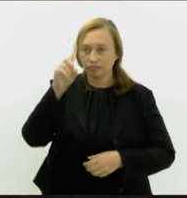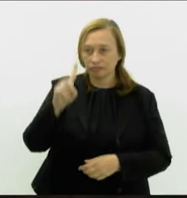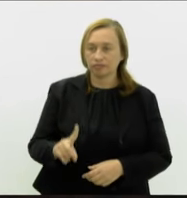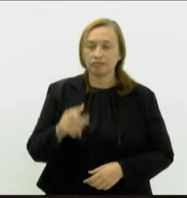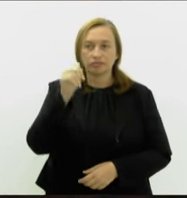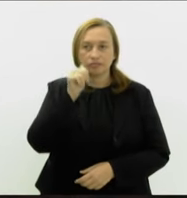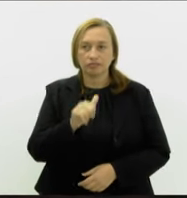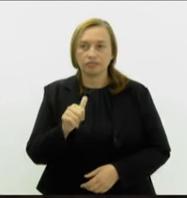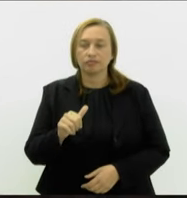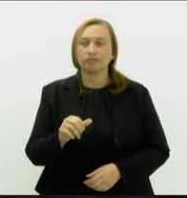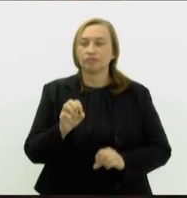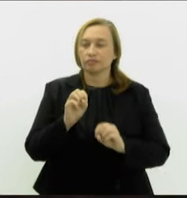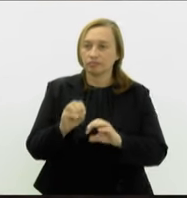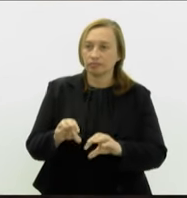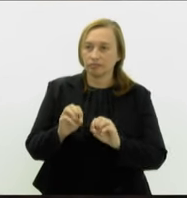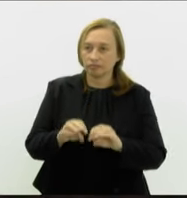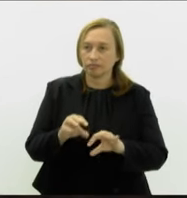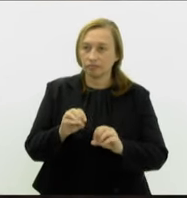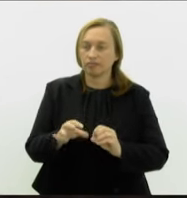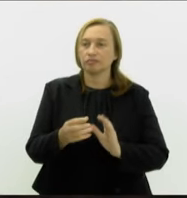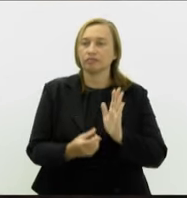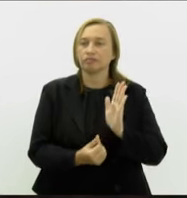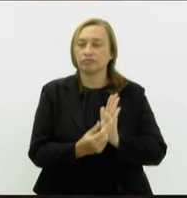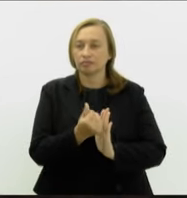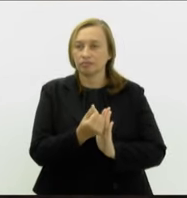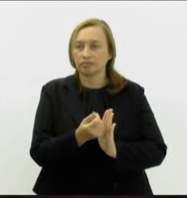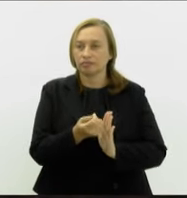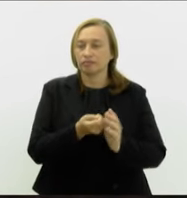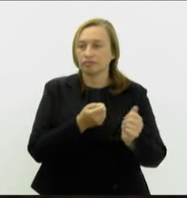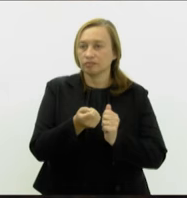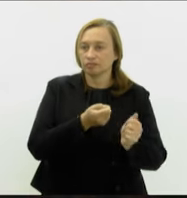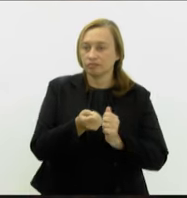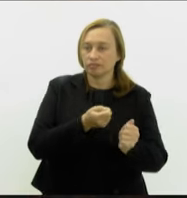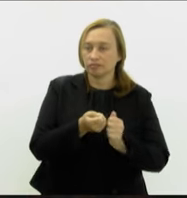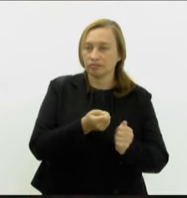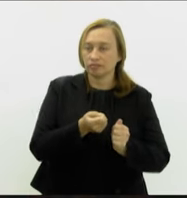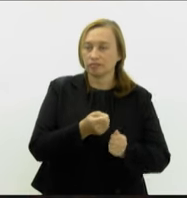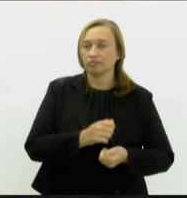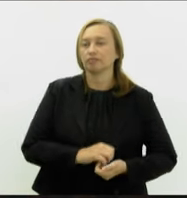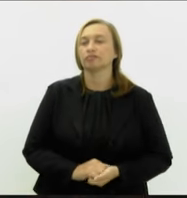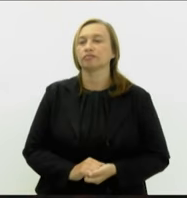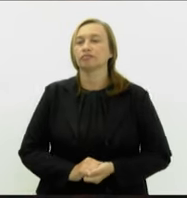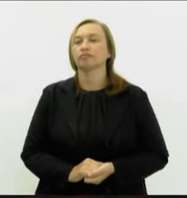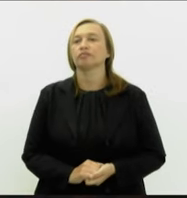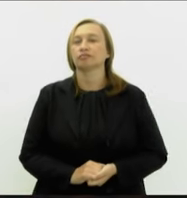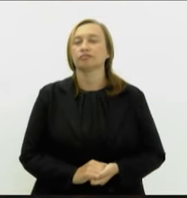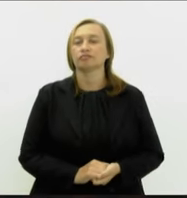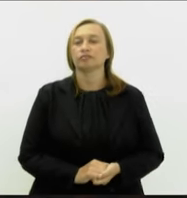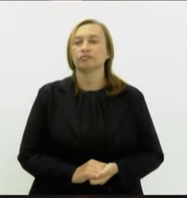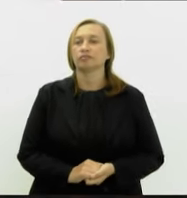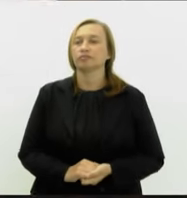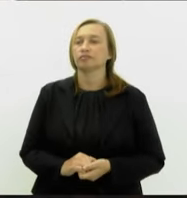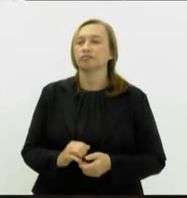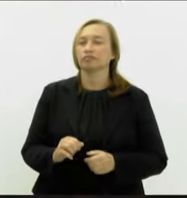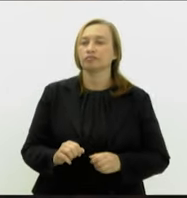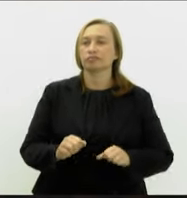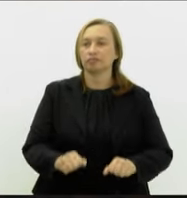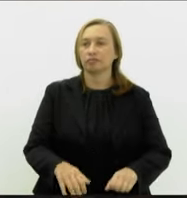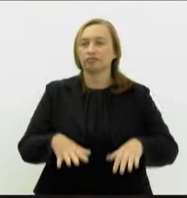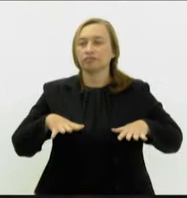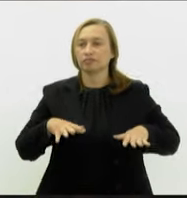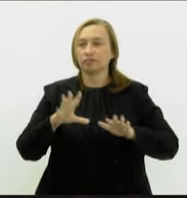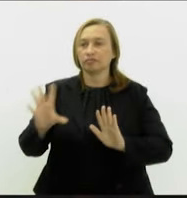Mulher, de Educação e de Orçamento, Finanças, Fiscalização Financeira e Controle, as emendas do